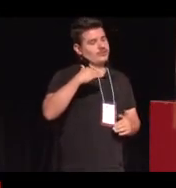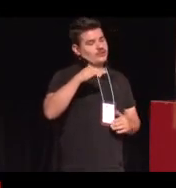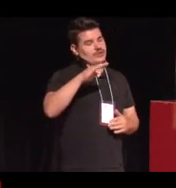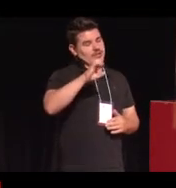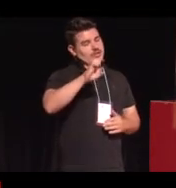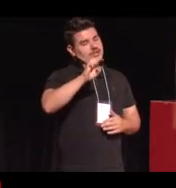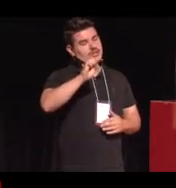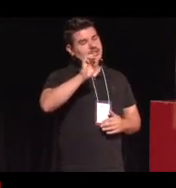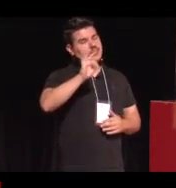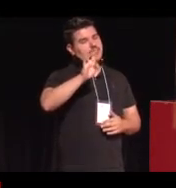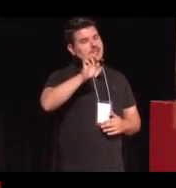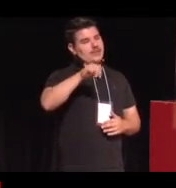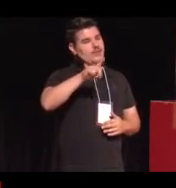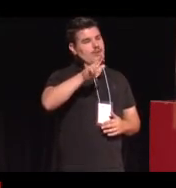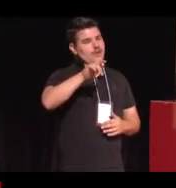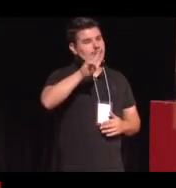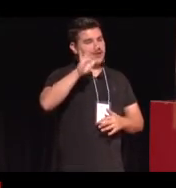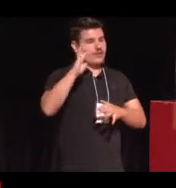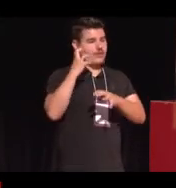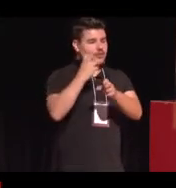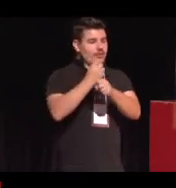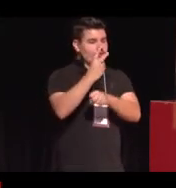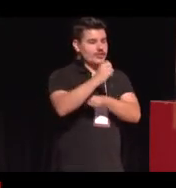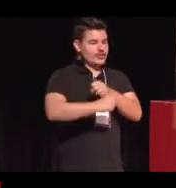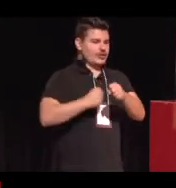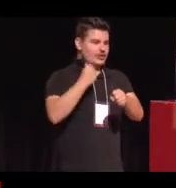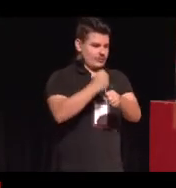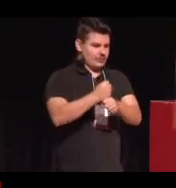legado Imperial de 20 anos.